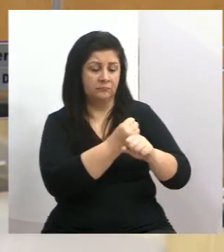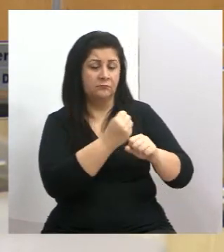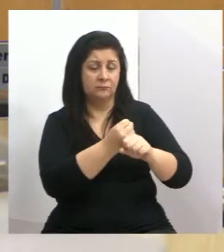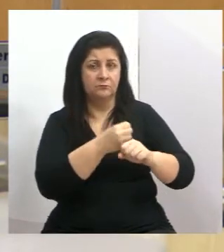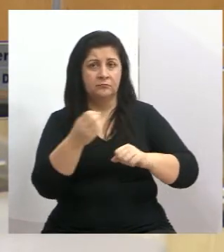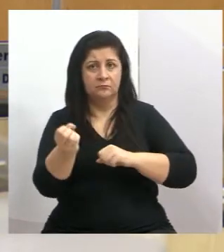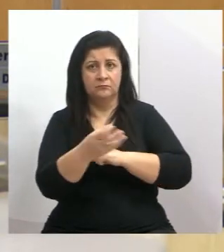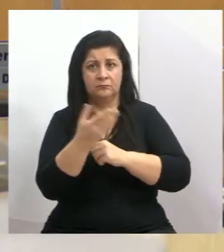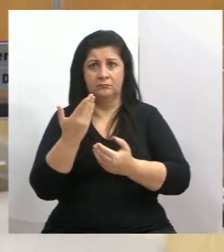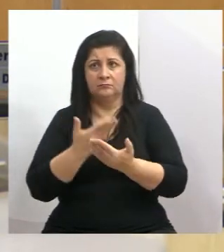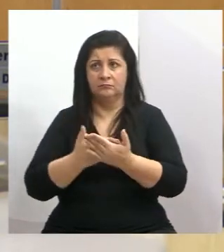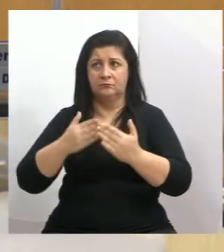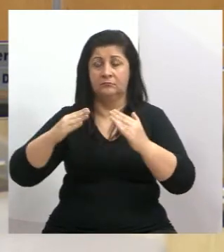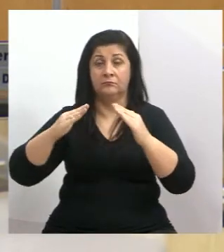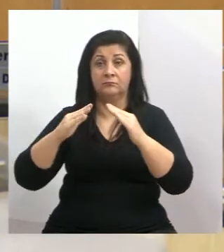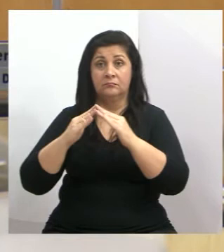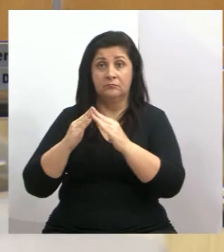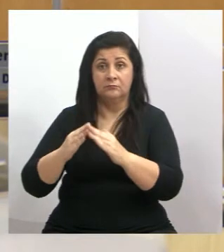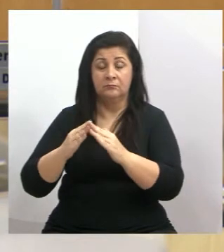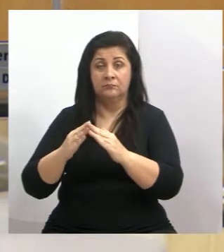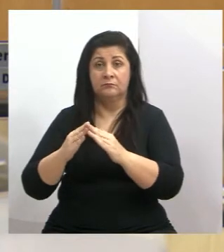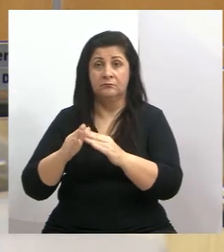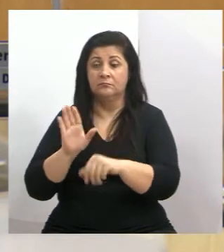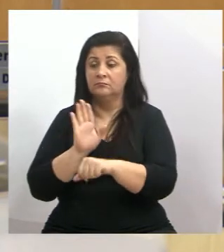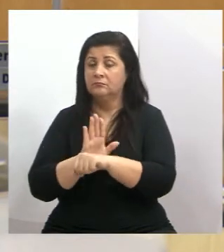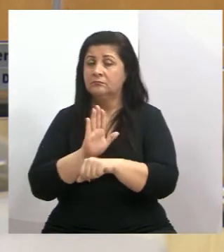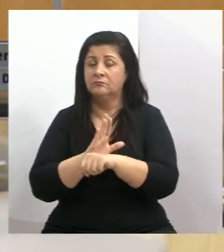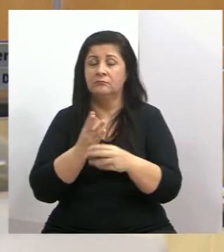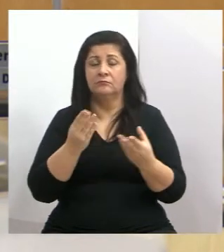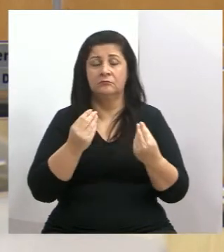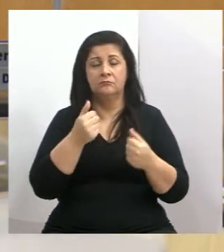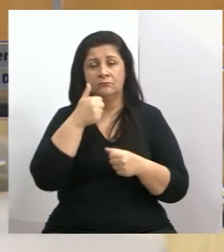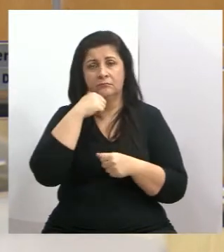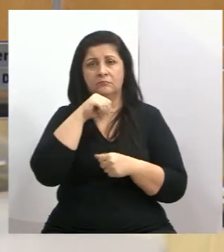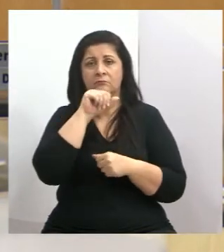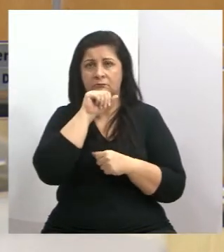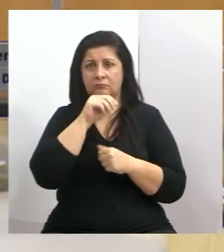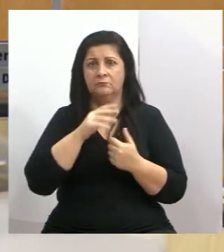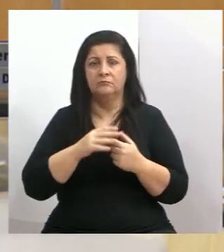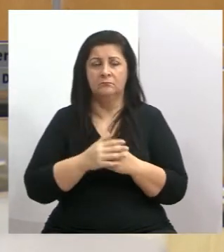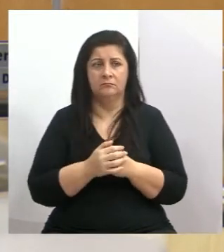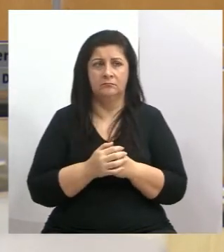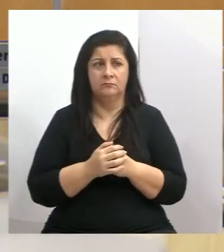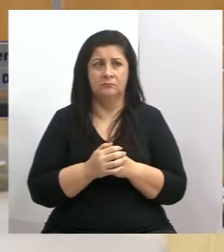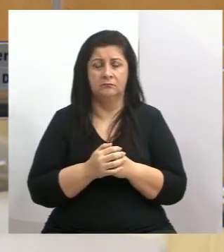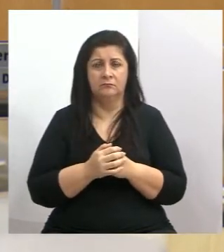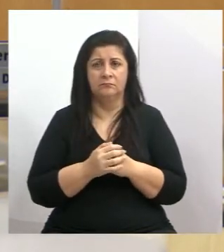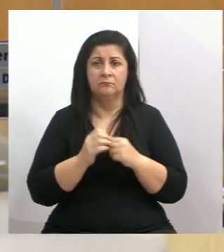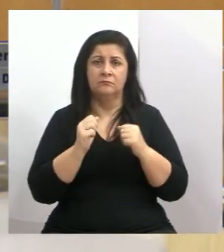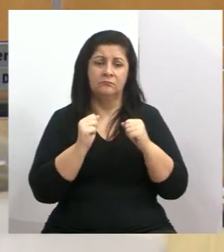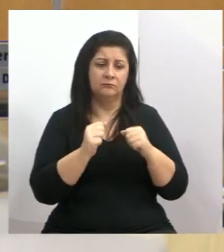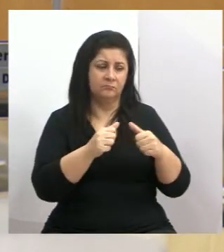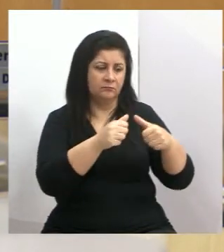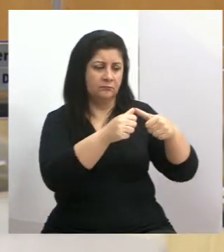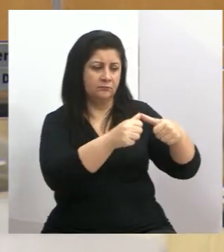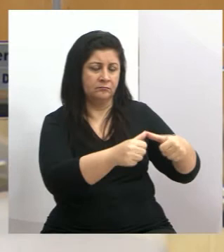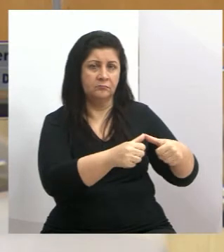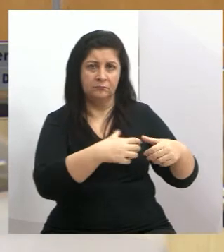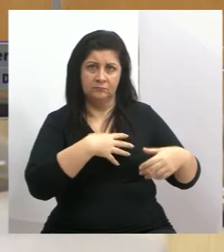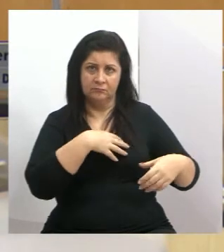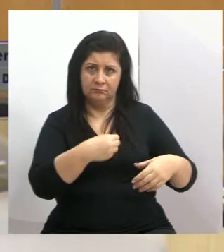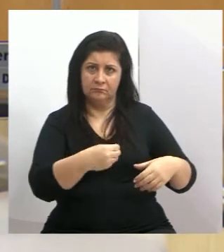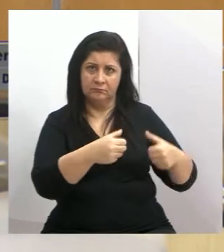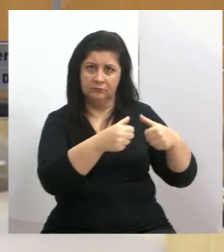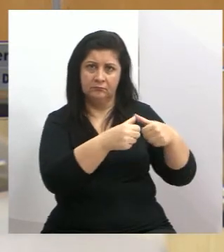educacionais no bairro proporcionaram as mães diversos benefícios Inclusive o de poder deixar seus filhos na creche e